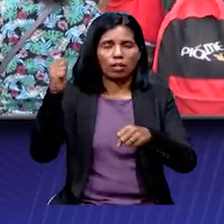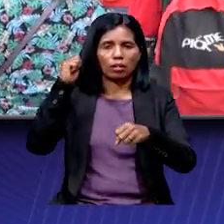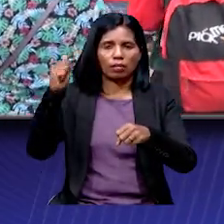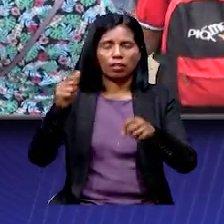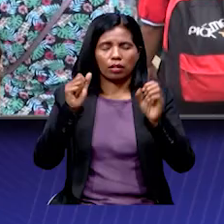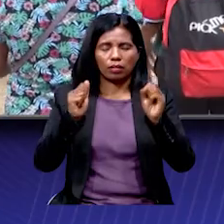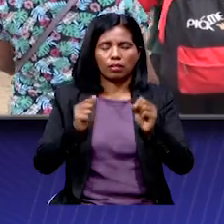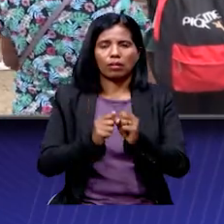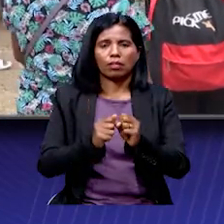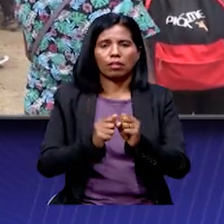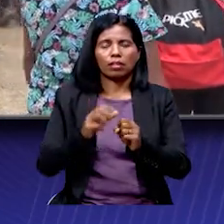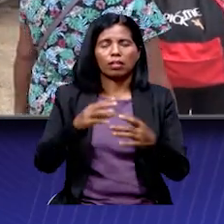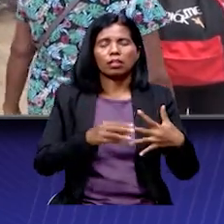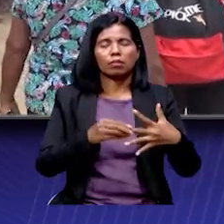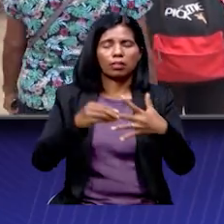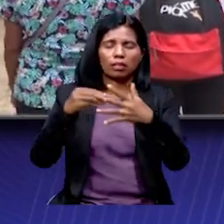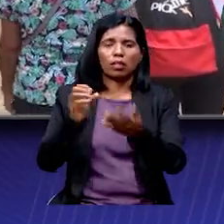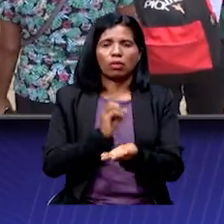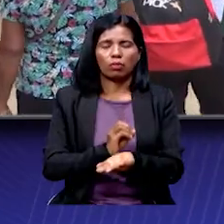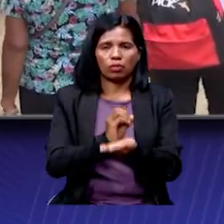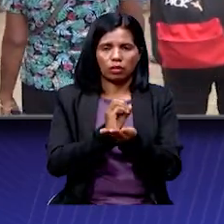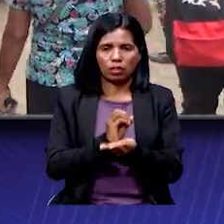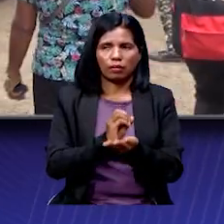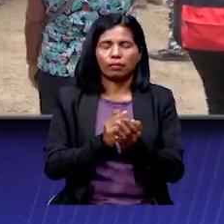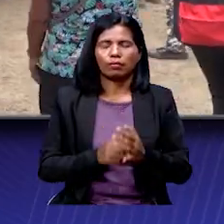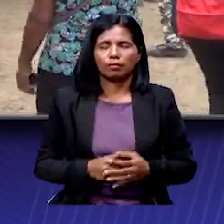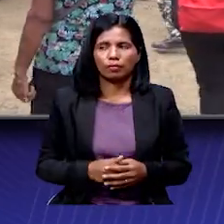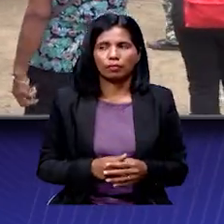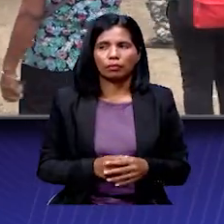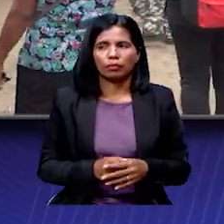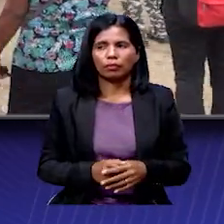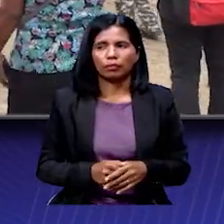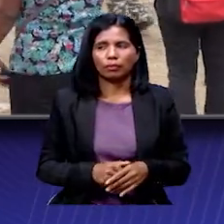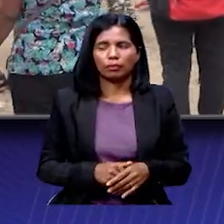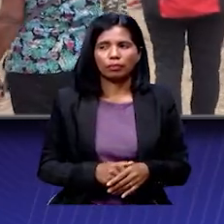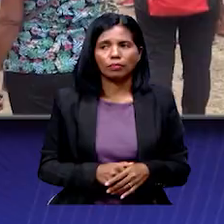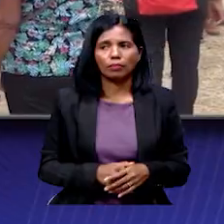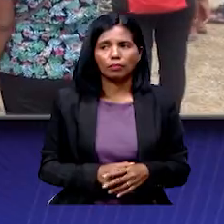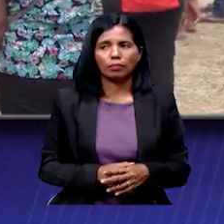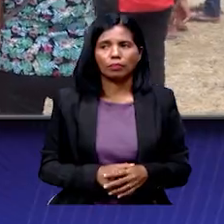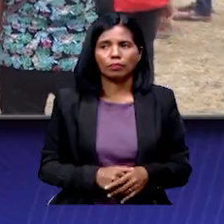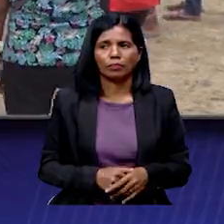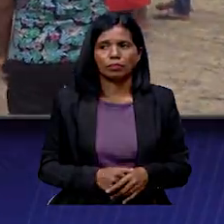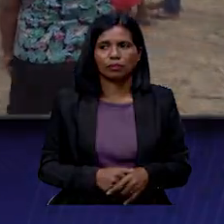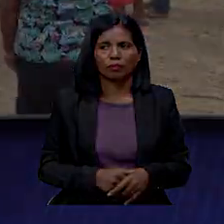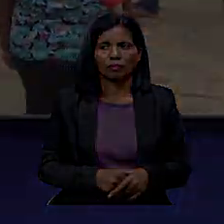região administrativa especial o Ecusi Ambeno. Felicitas Borges, Jacinto Fuca, GMN.